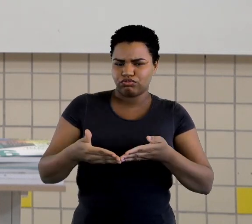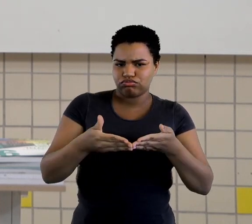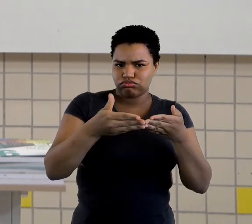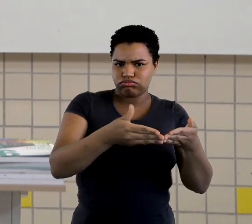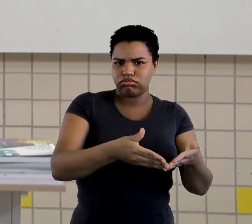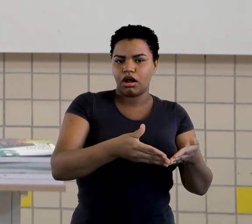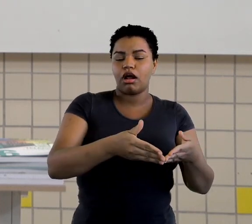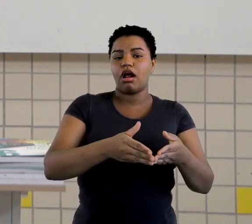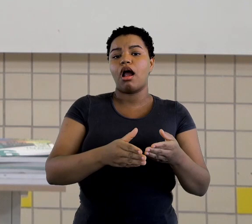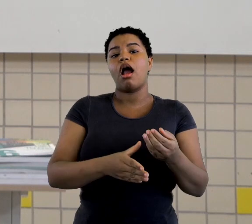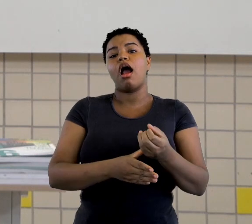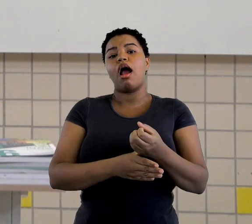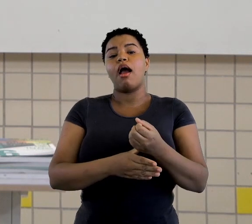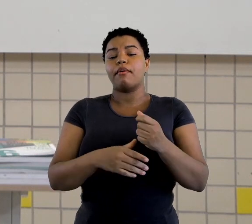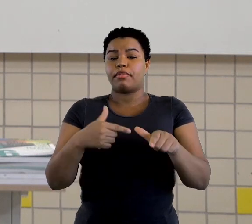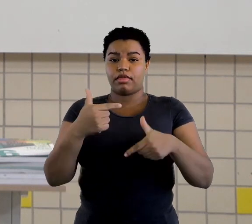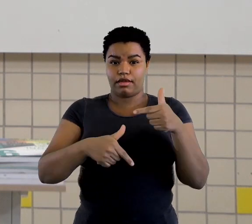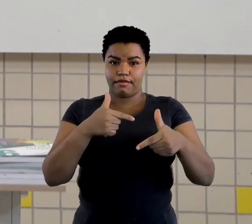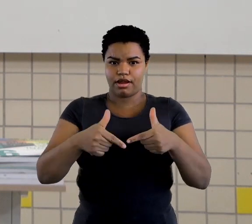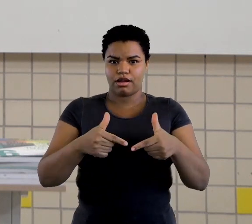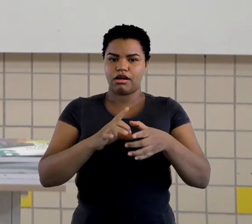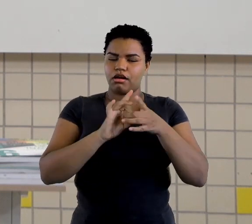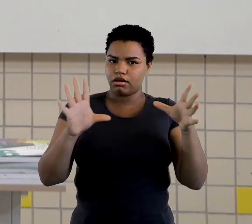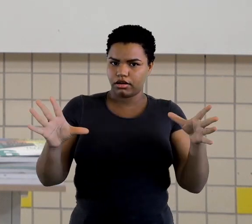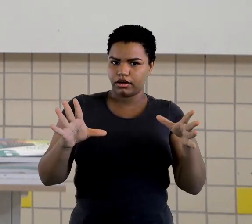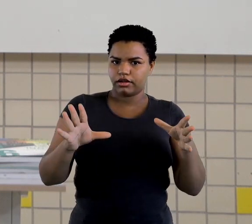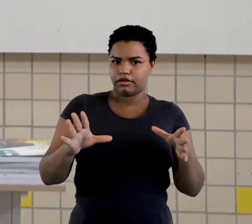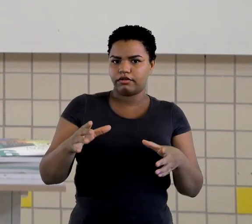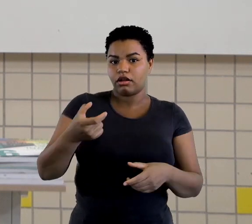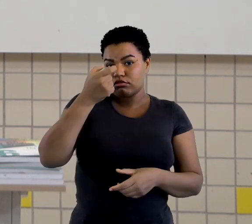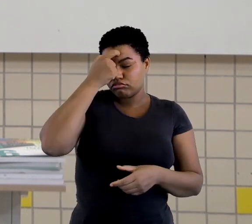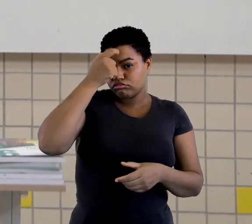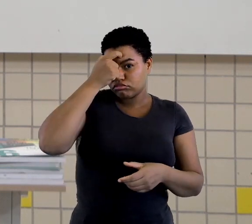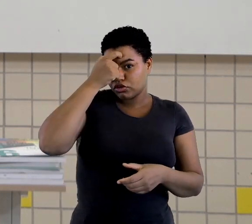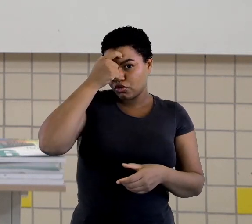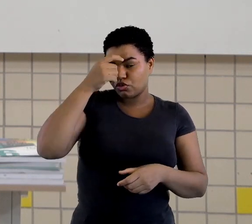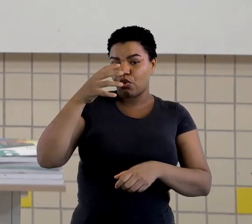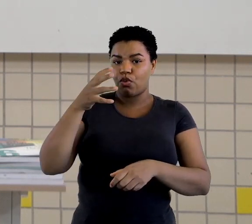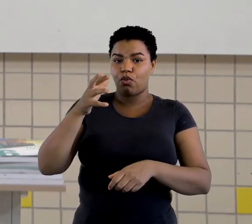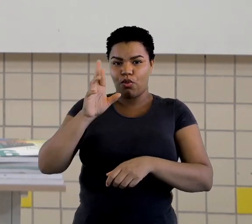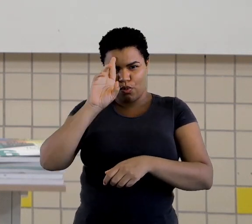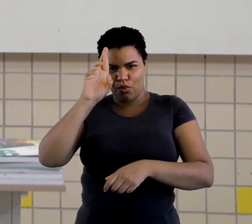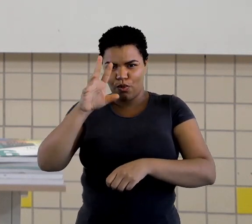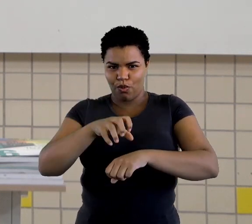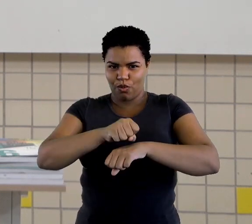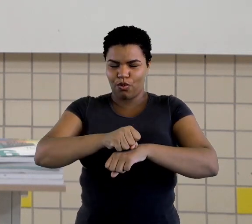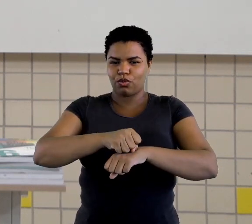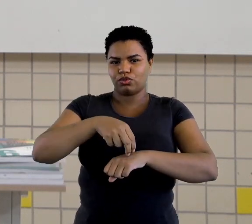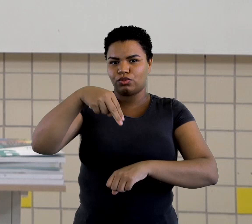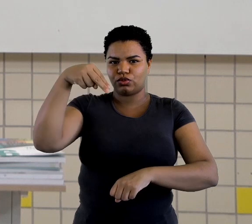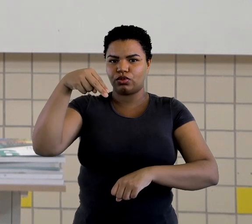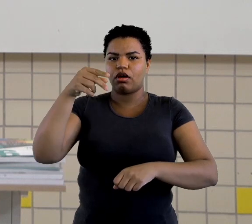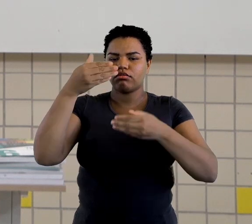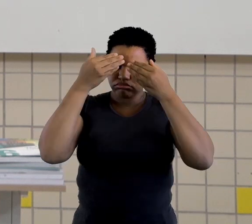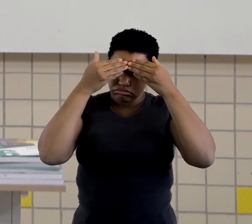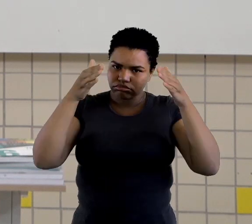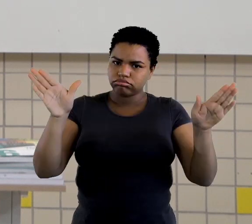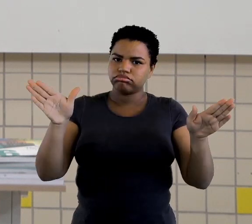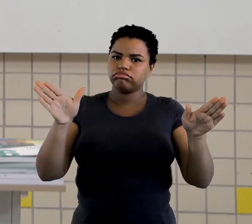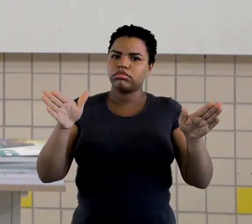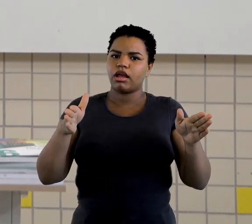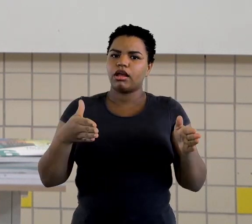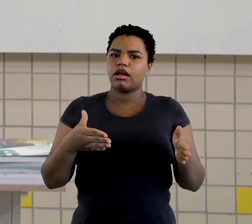mão de obra era livre e a mentalidade dos colonos do Norte era mais aberta, menos restrita